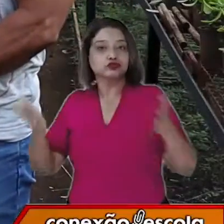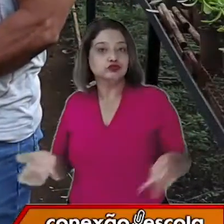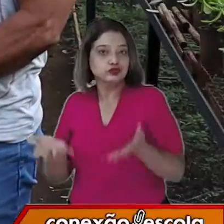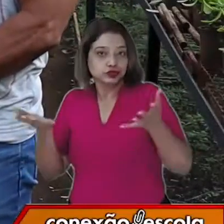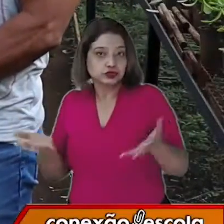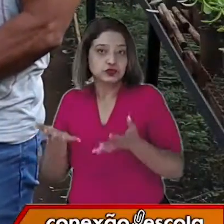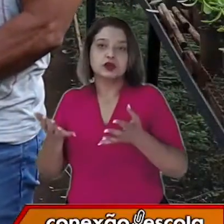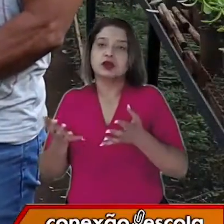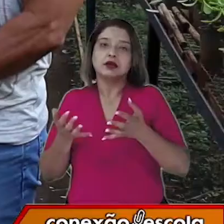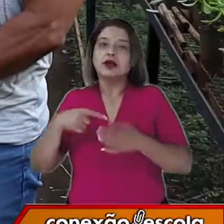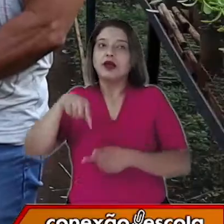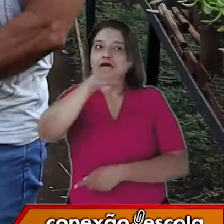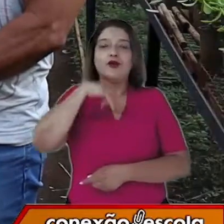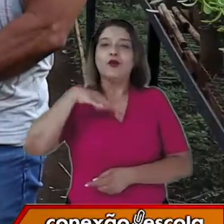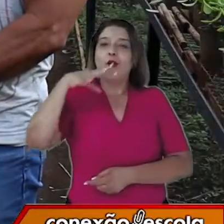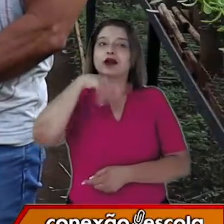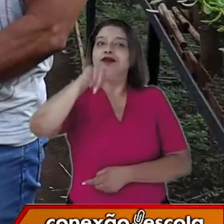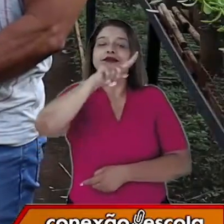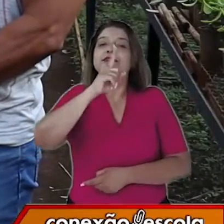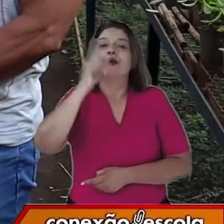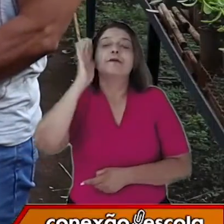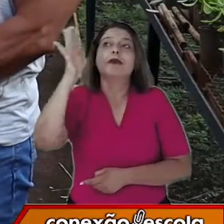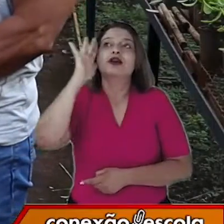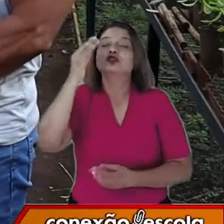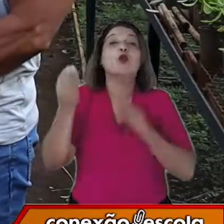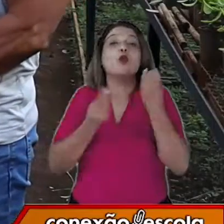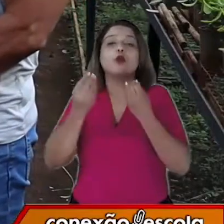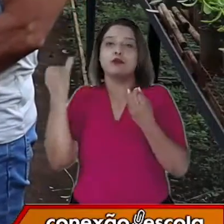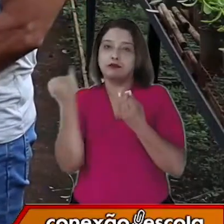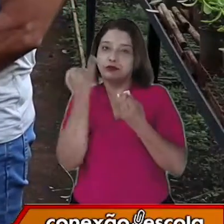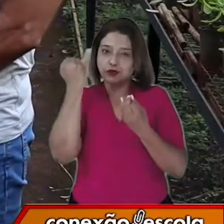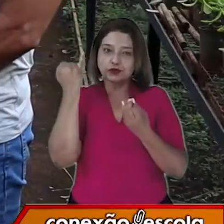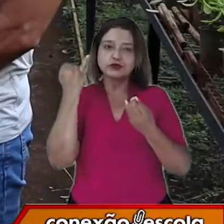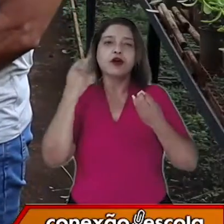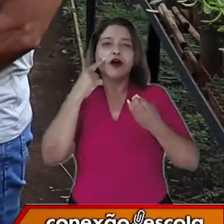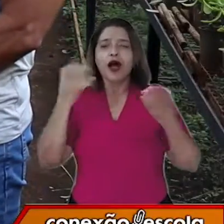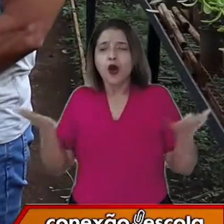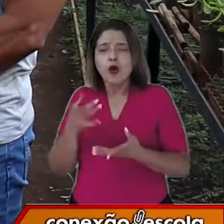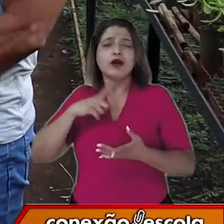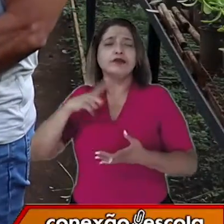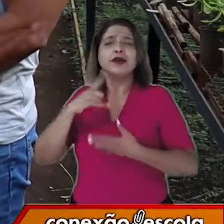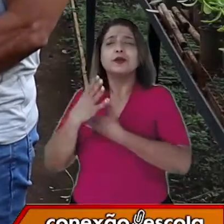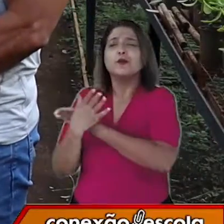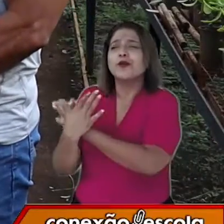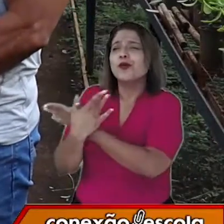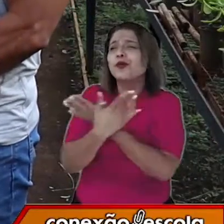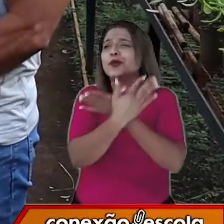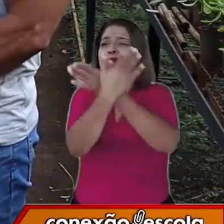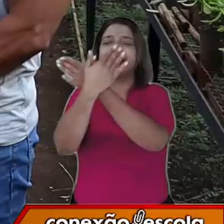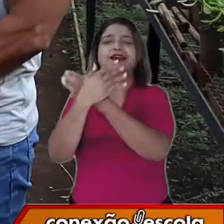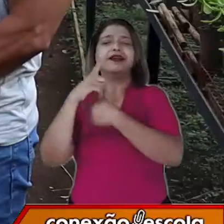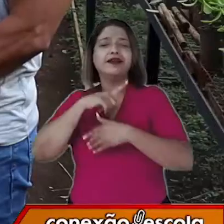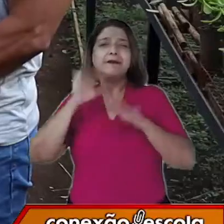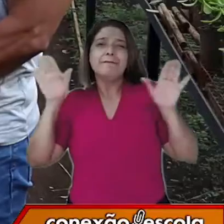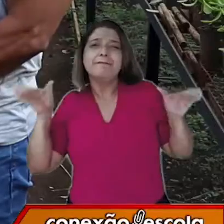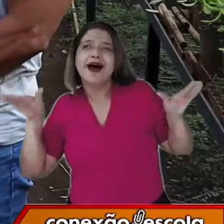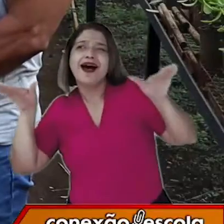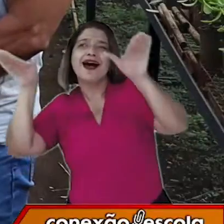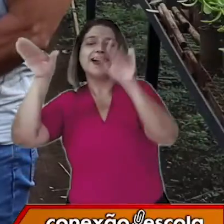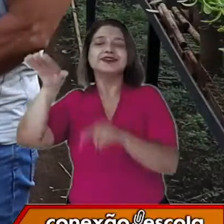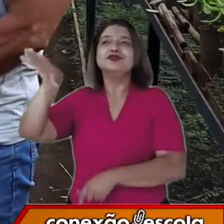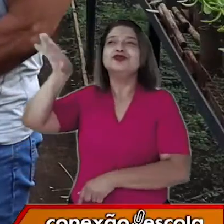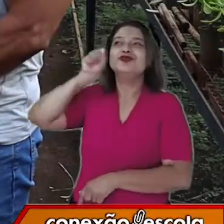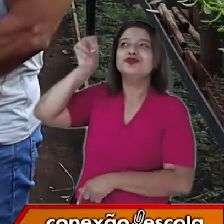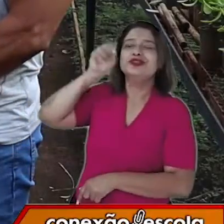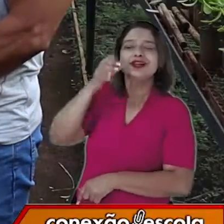enfim, acho que você não consegue ter ideia disso, mas aqui nesse momento tem um monte de borboleta, estamos ouvindo, né, o som de pássaros. É incrível que